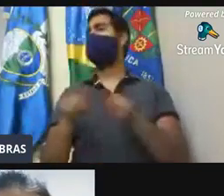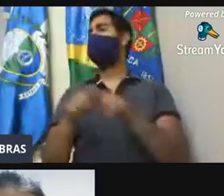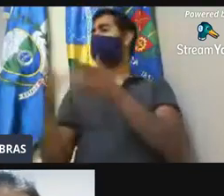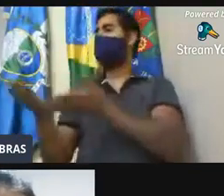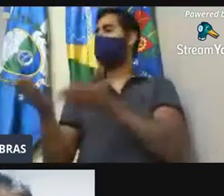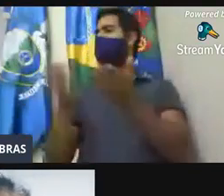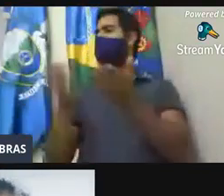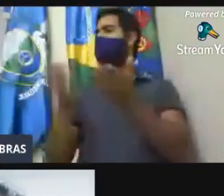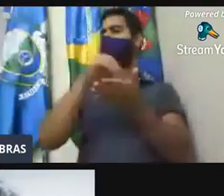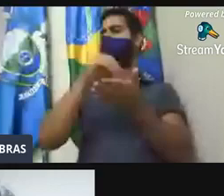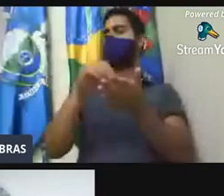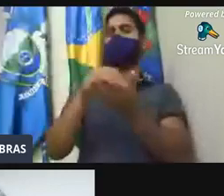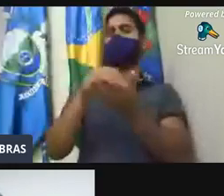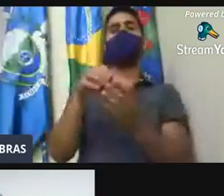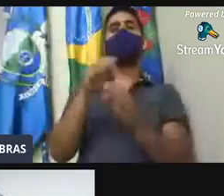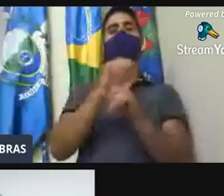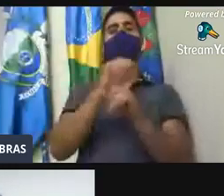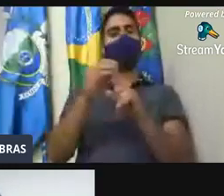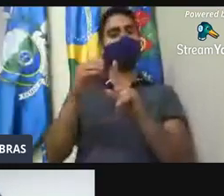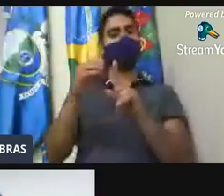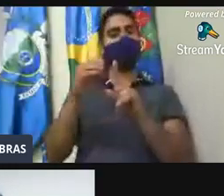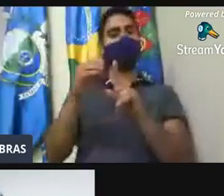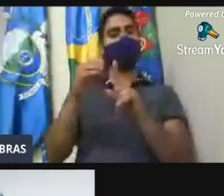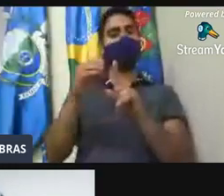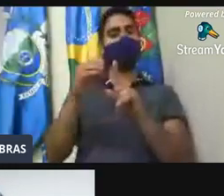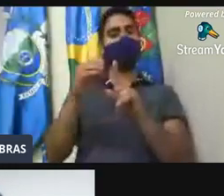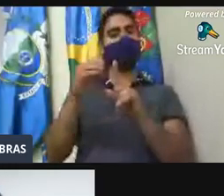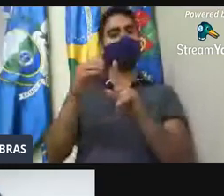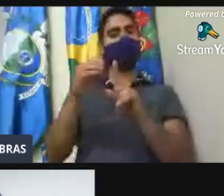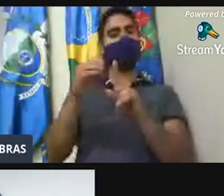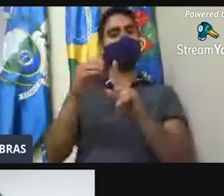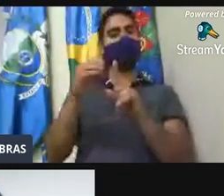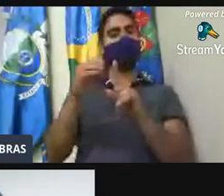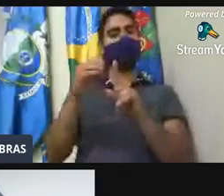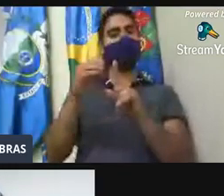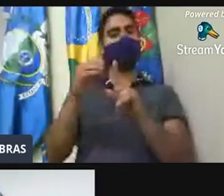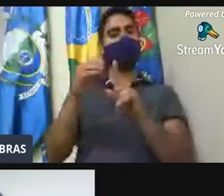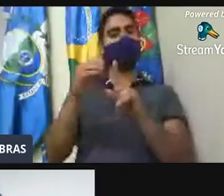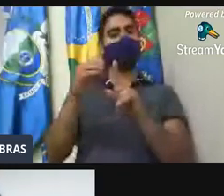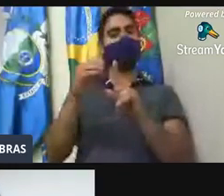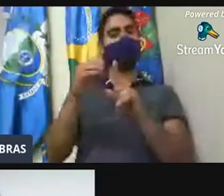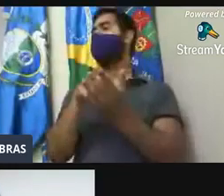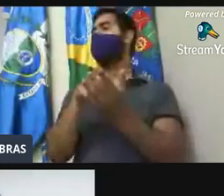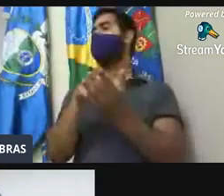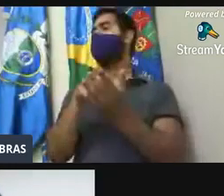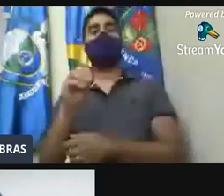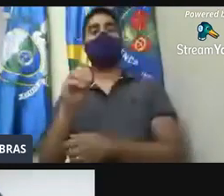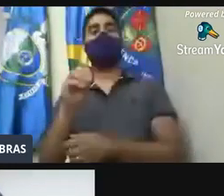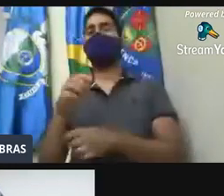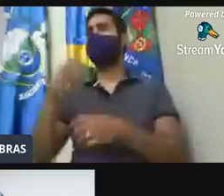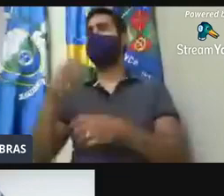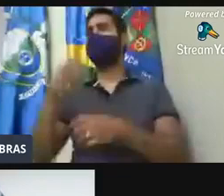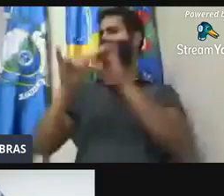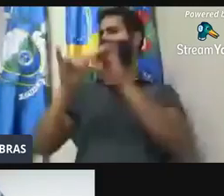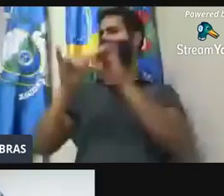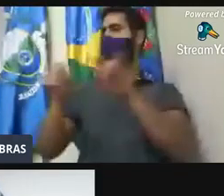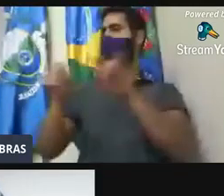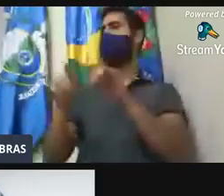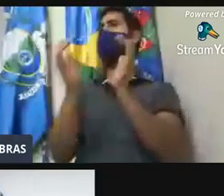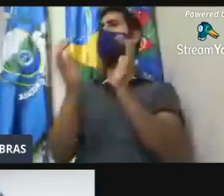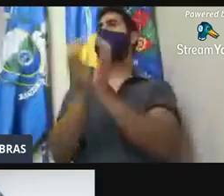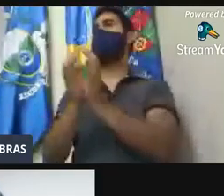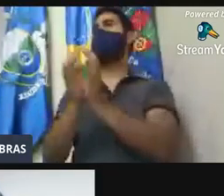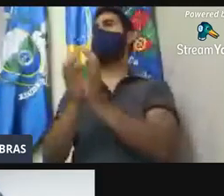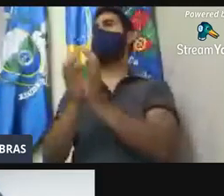Cultura e Turismo, Tiago Ferreira da Silva, para comparecer à Câmara em data previamente marcada para informar e esclarecer a classe artística do município sobre a Lei